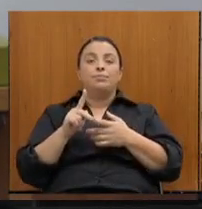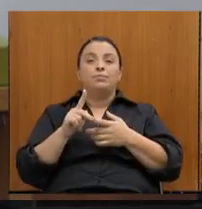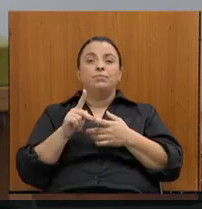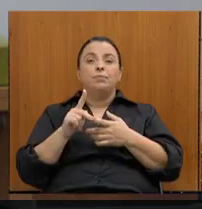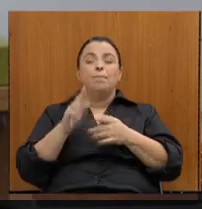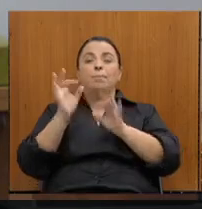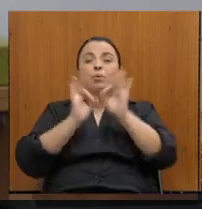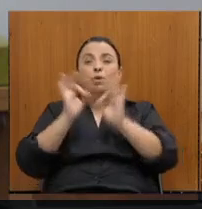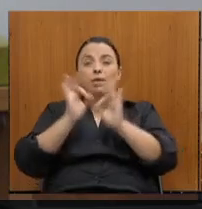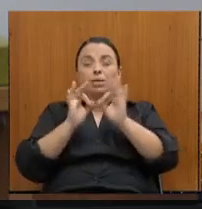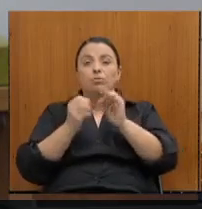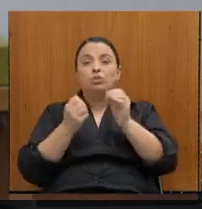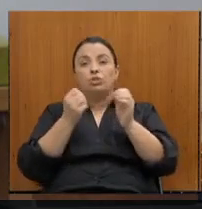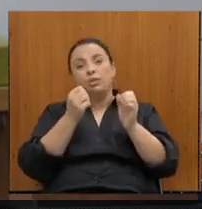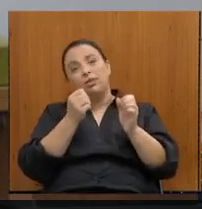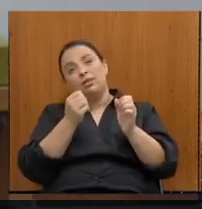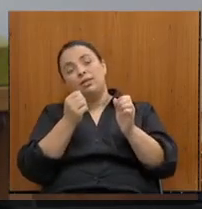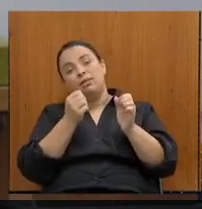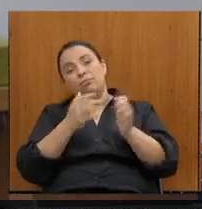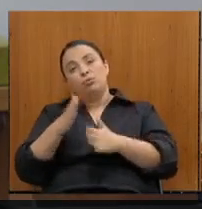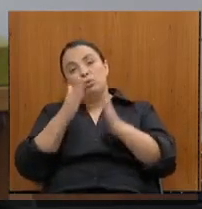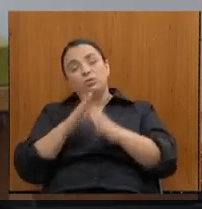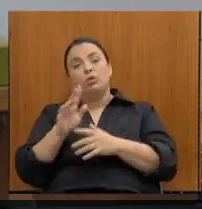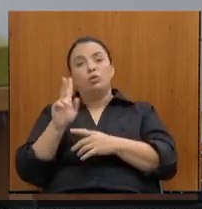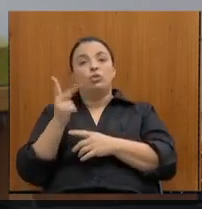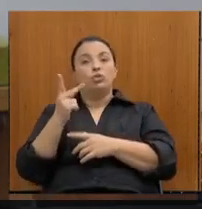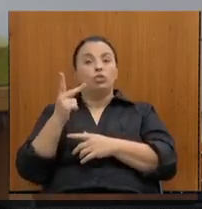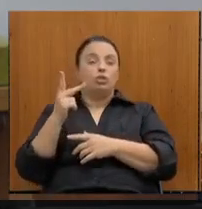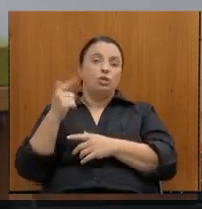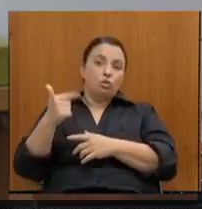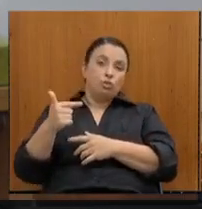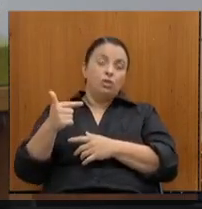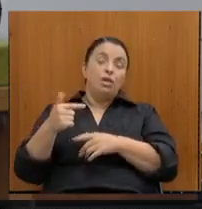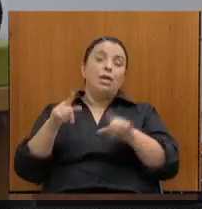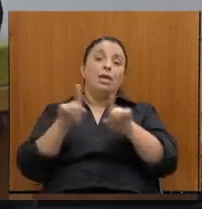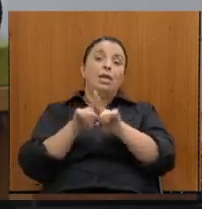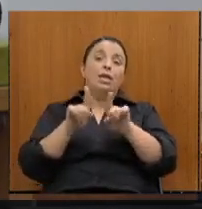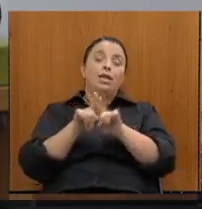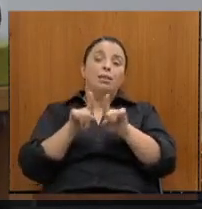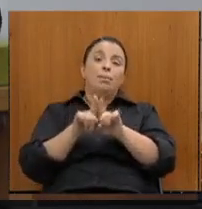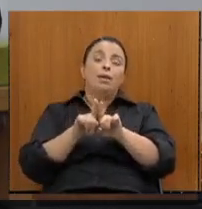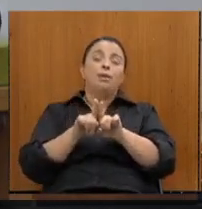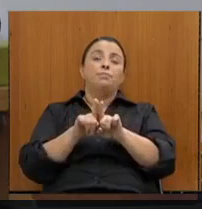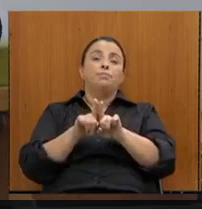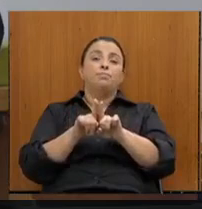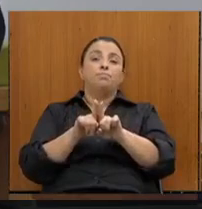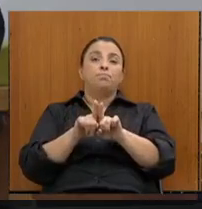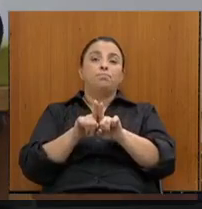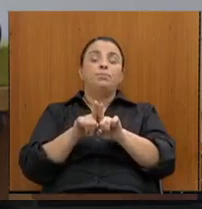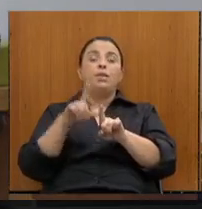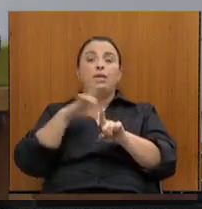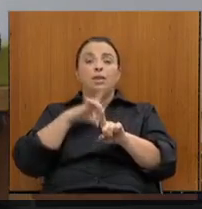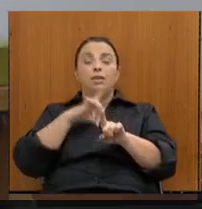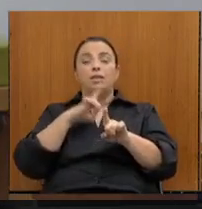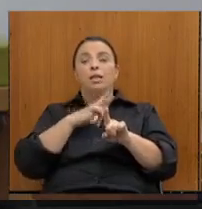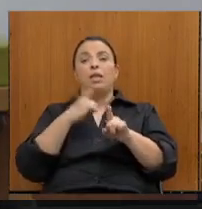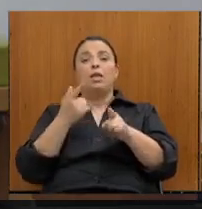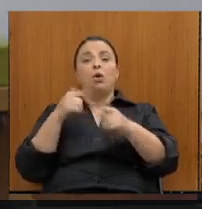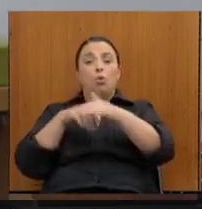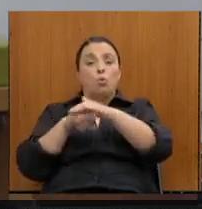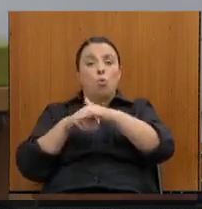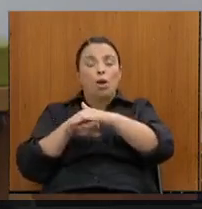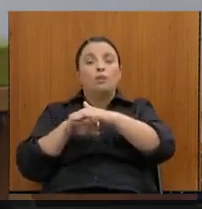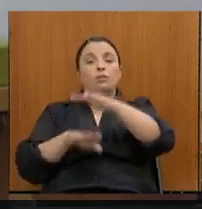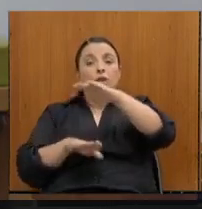de microgrids ilhamento energética em duas do Estado propiciando resiliência onde nós teríamos fontes de armazenamento